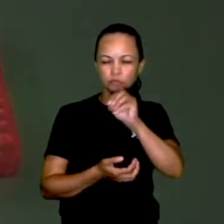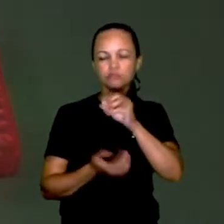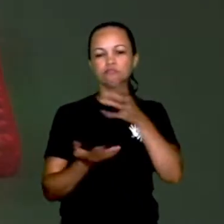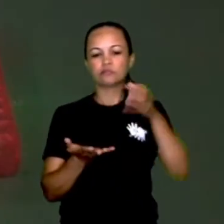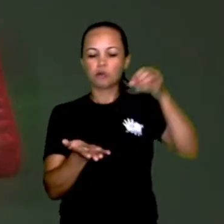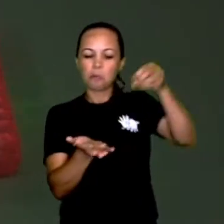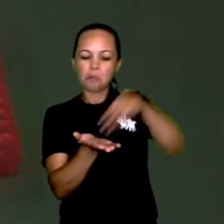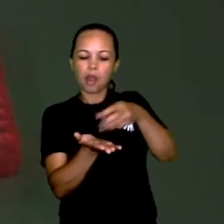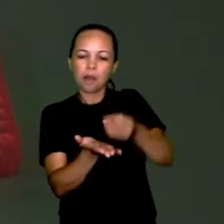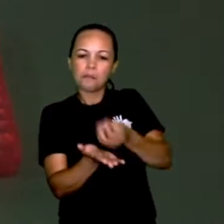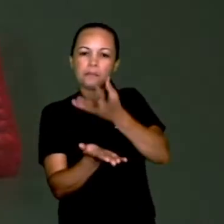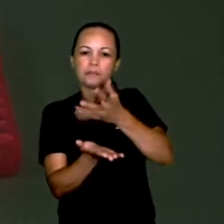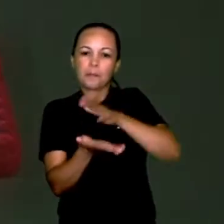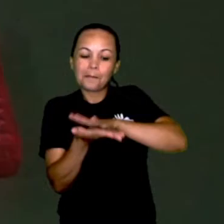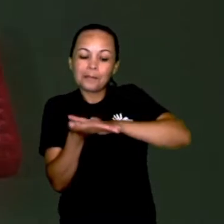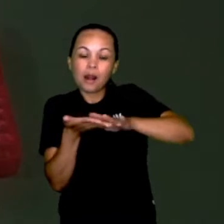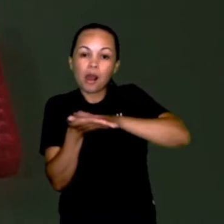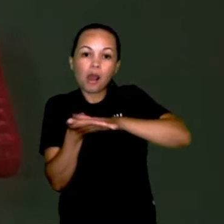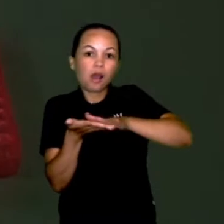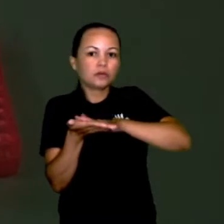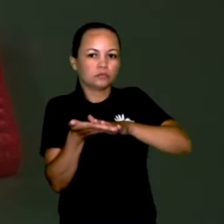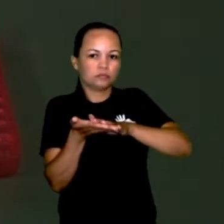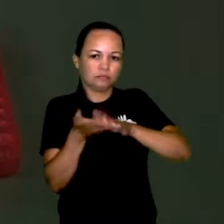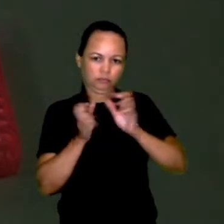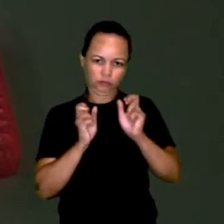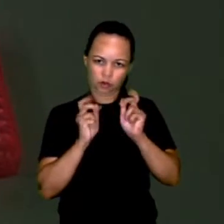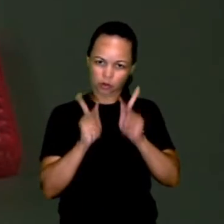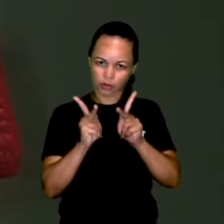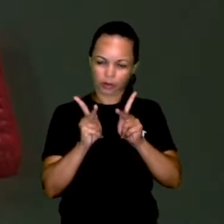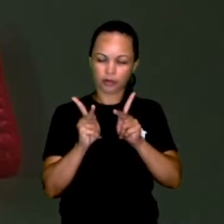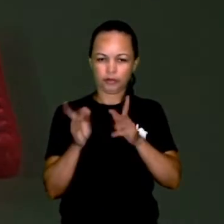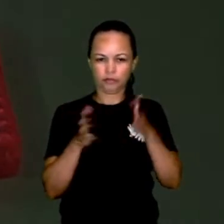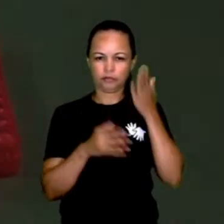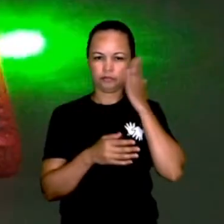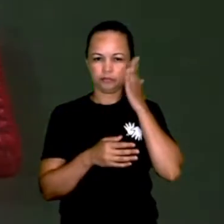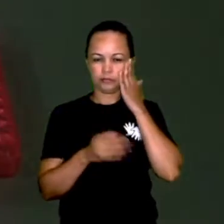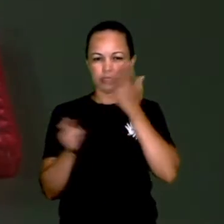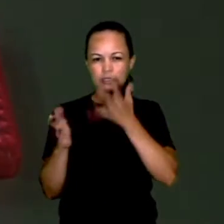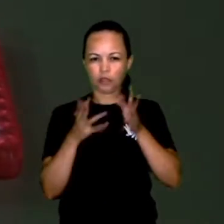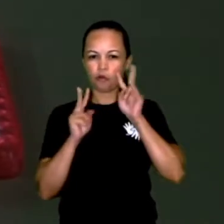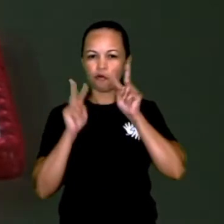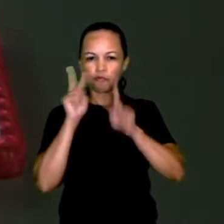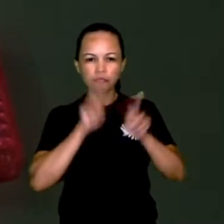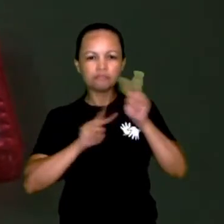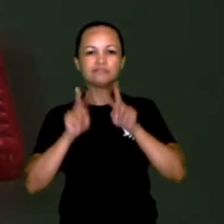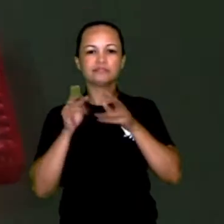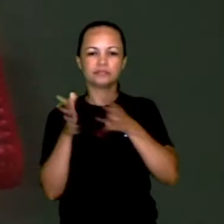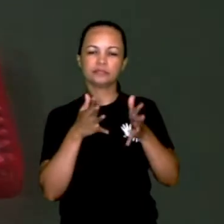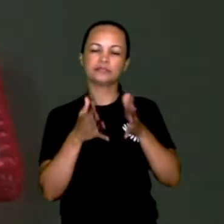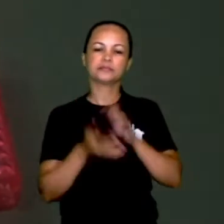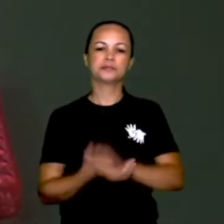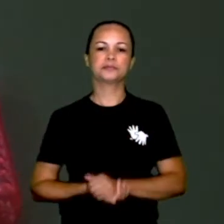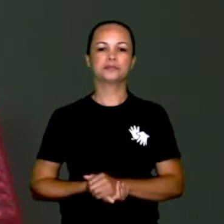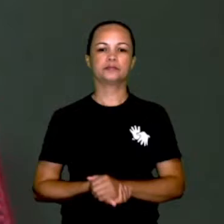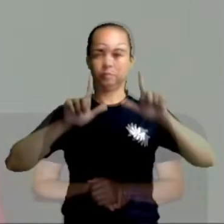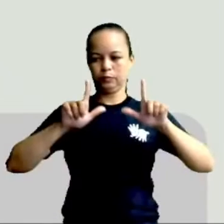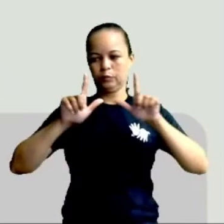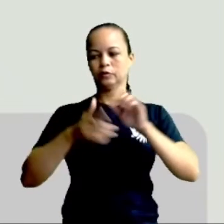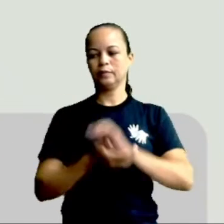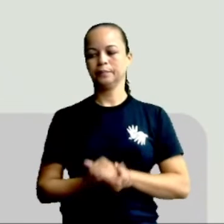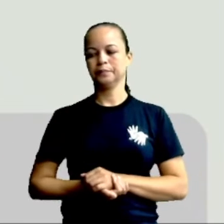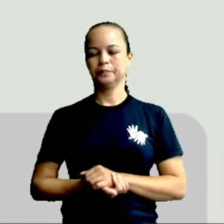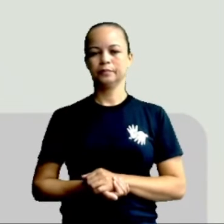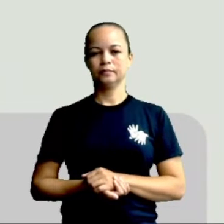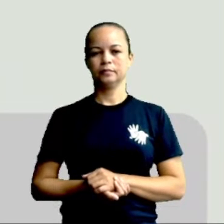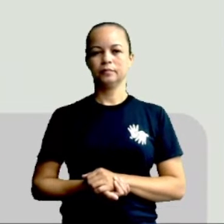No espelho plano. Ok? Beleza? Deu para ver direitinho aí? Espero que sim, né? Então vamos lá. Então,